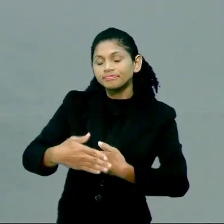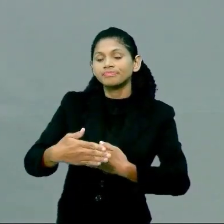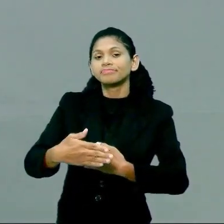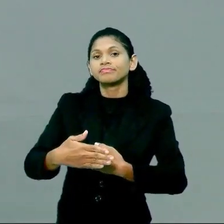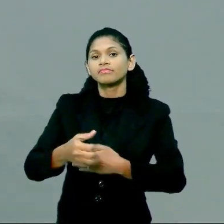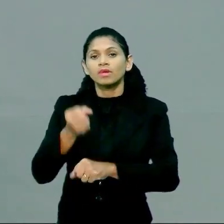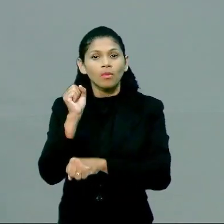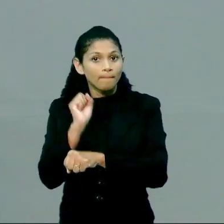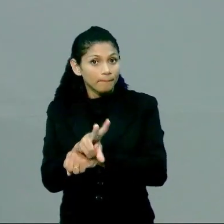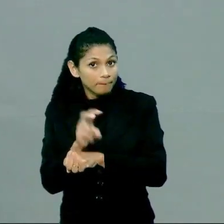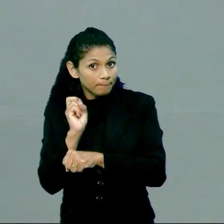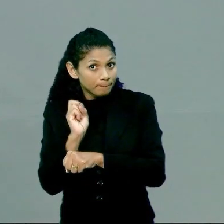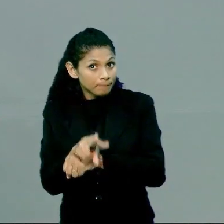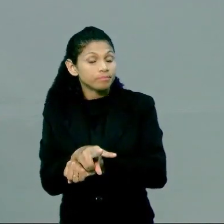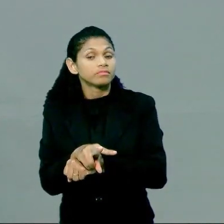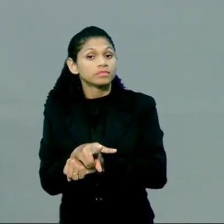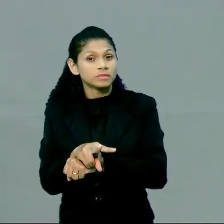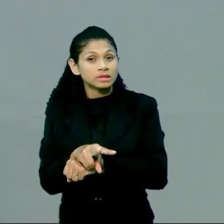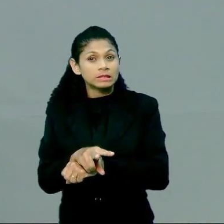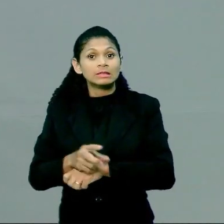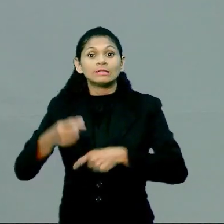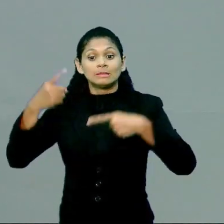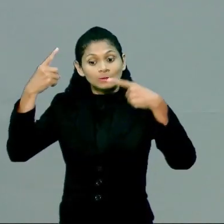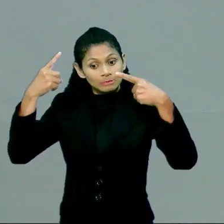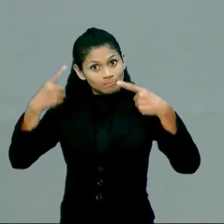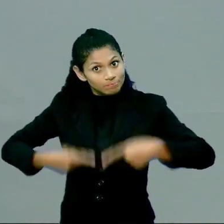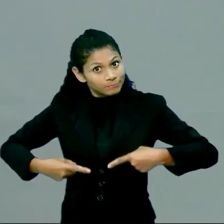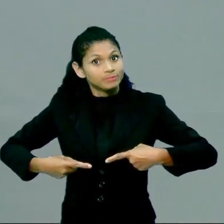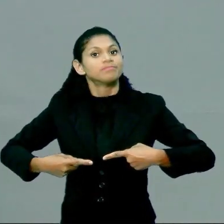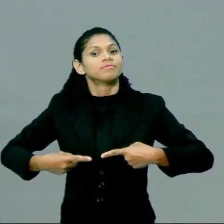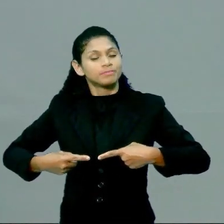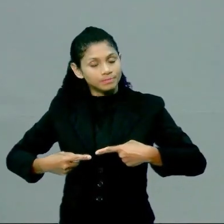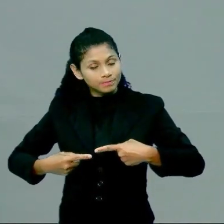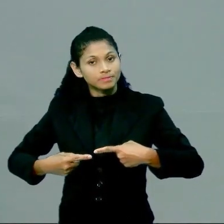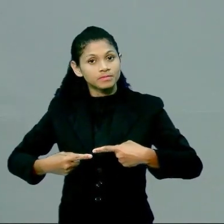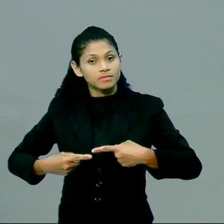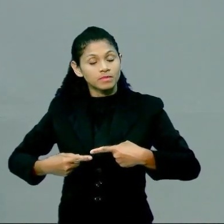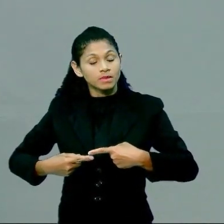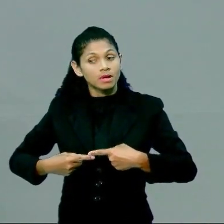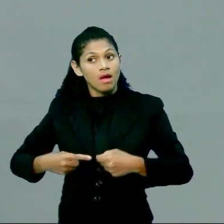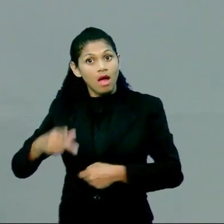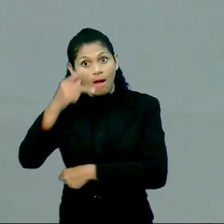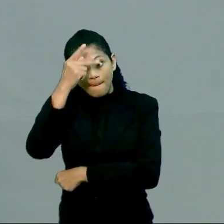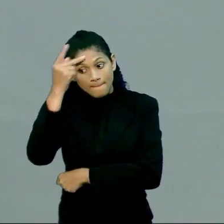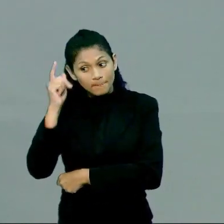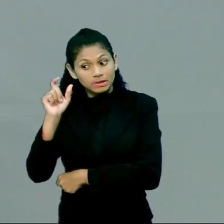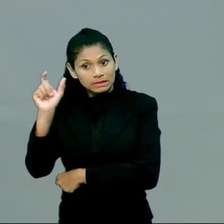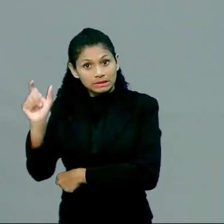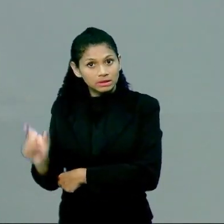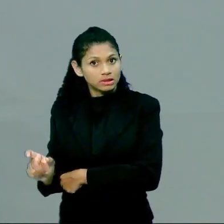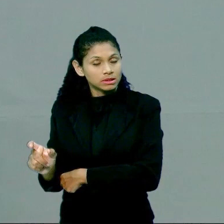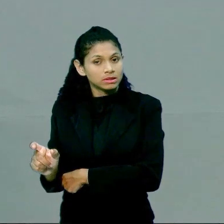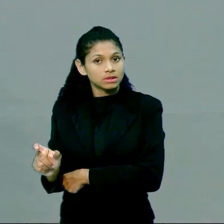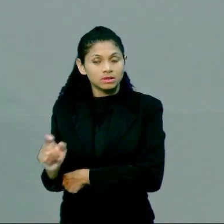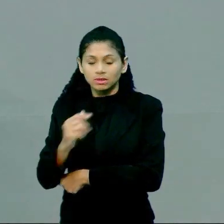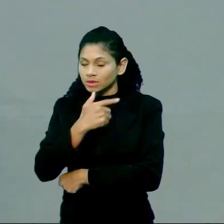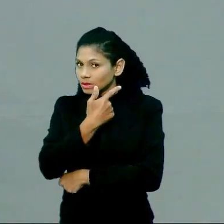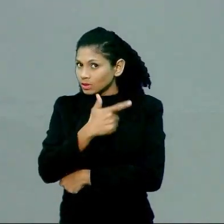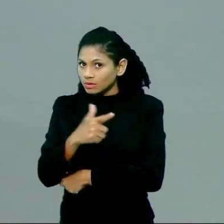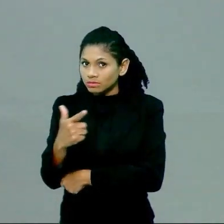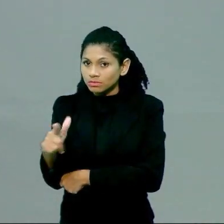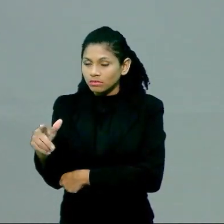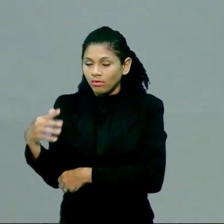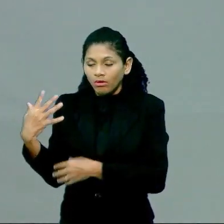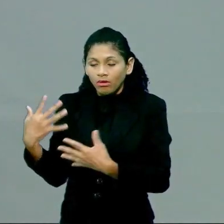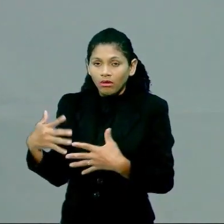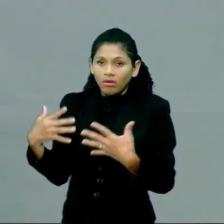ela é bem concorrida, bastante concorrida, né? O seu adversário ele não vai ter pena de você, ele vai estudar, tá?